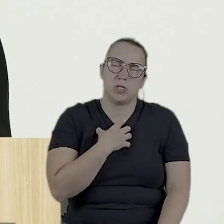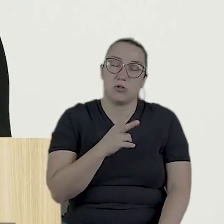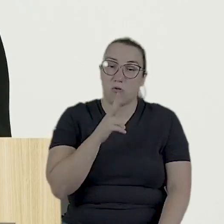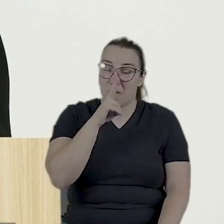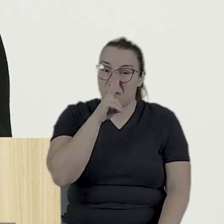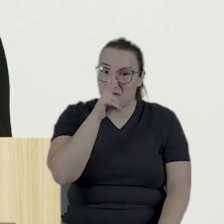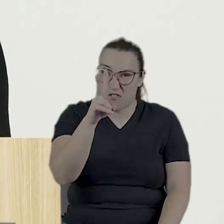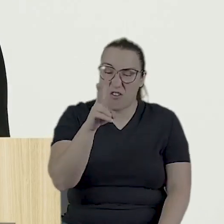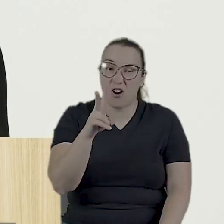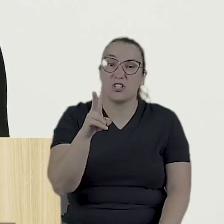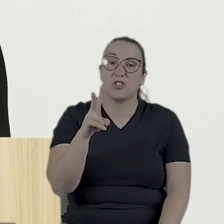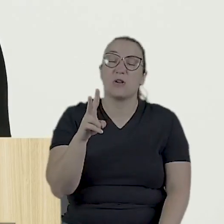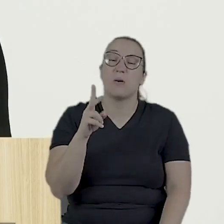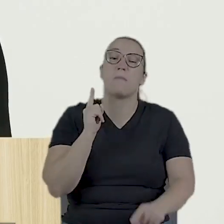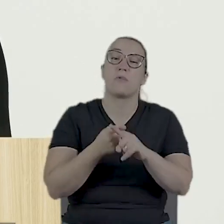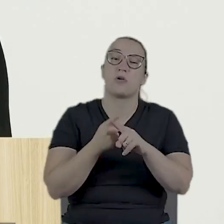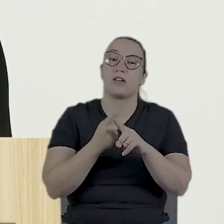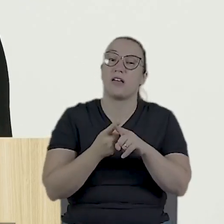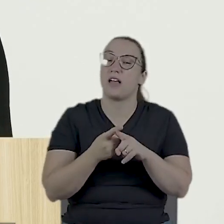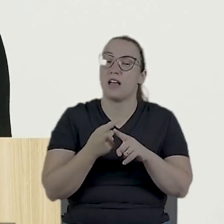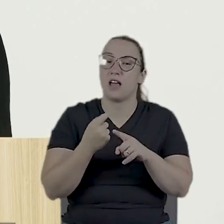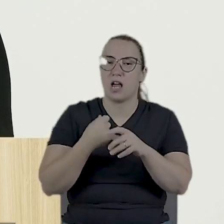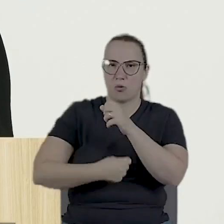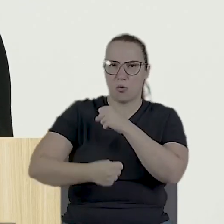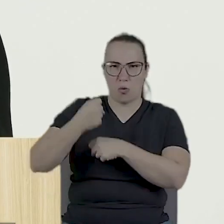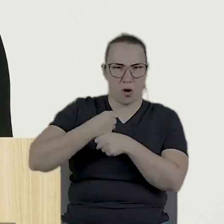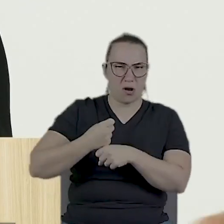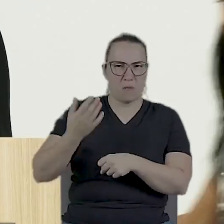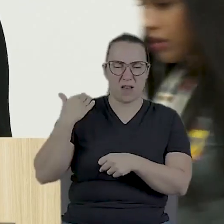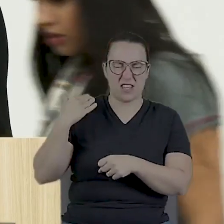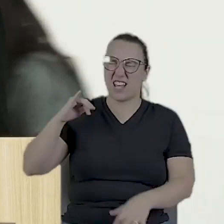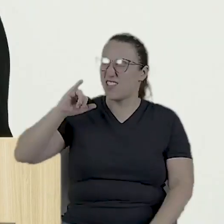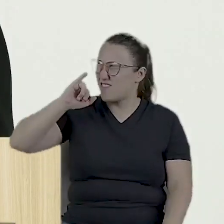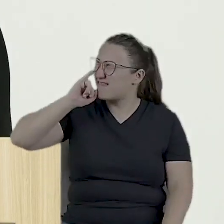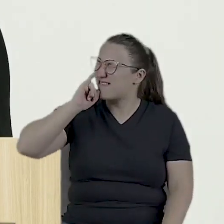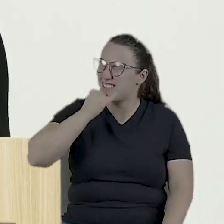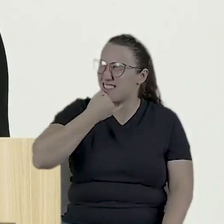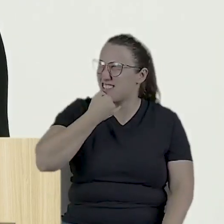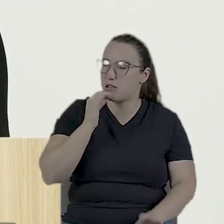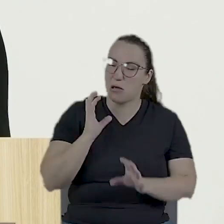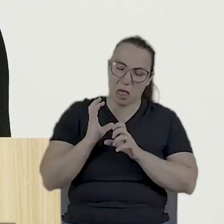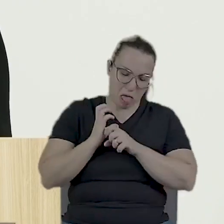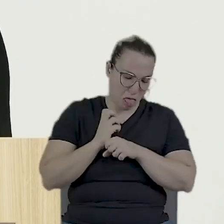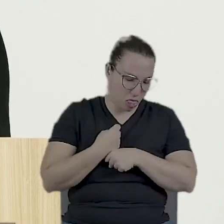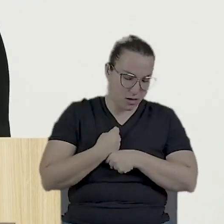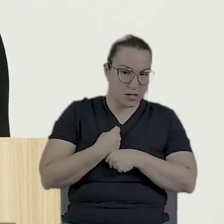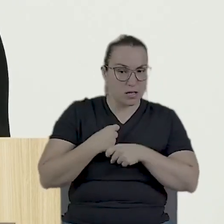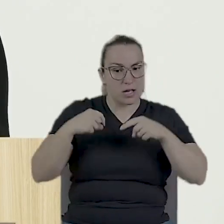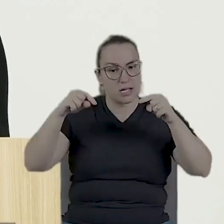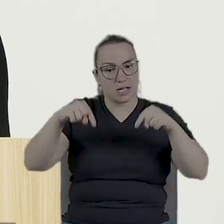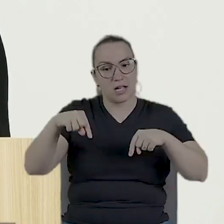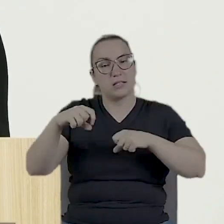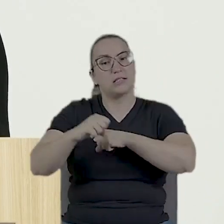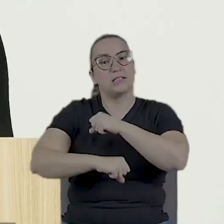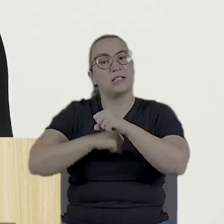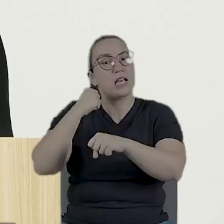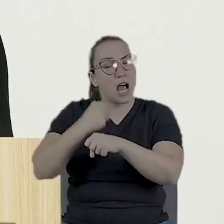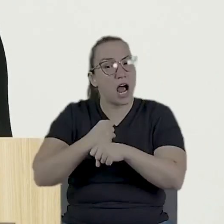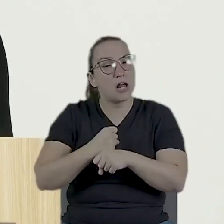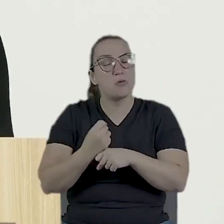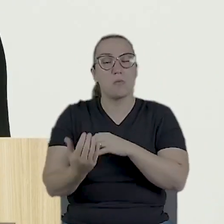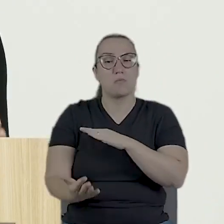É incrível. Ano passado eu estava arrasada, destruída. E esse ano, cada pedrada me serviu